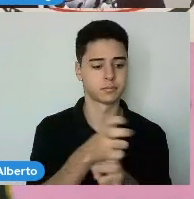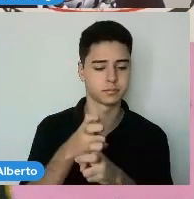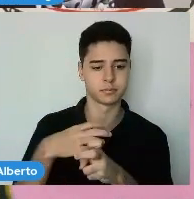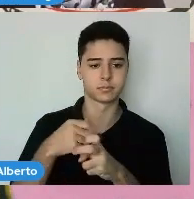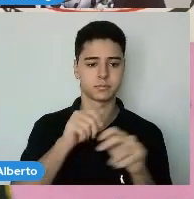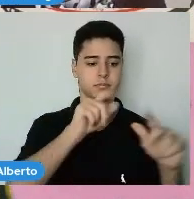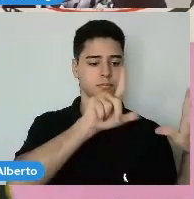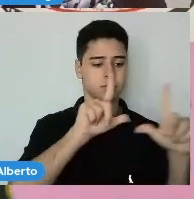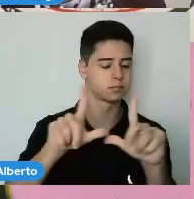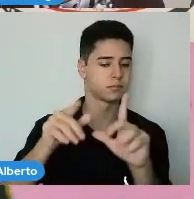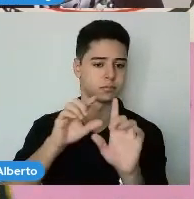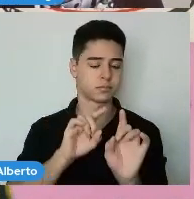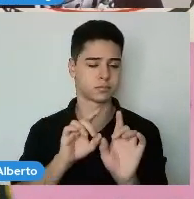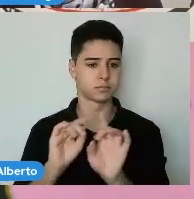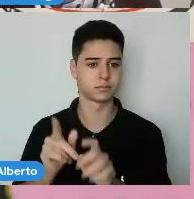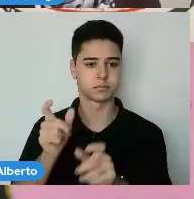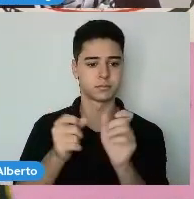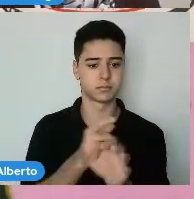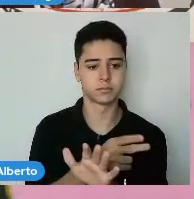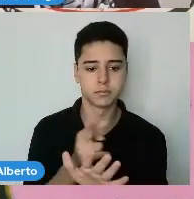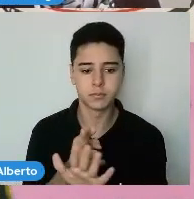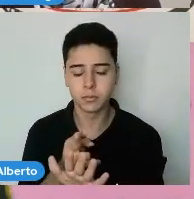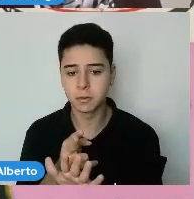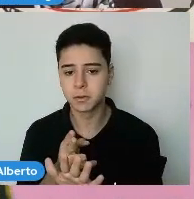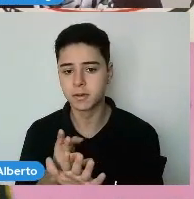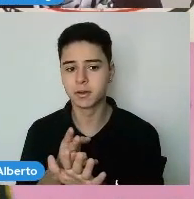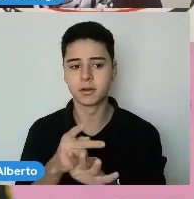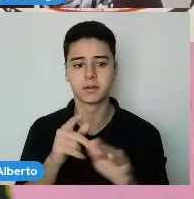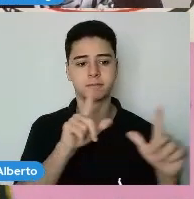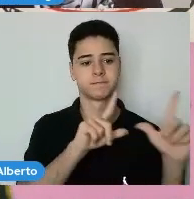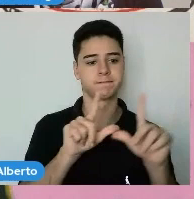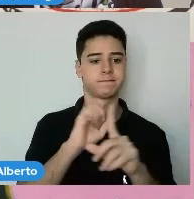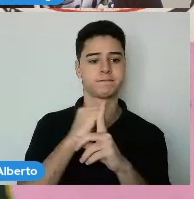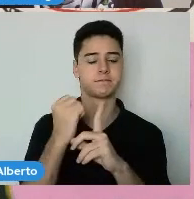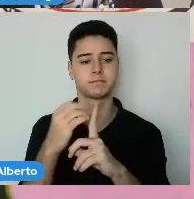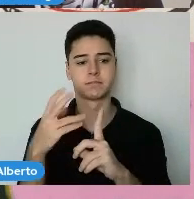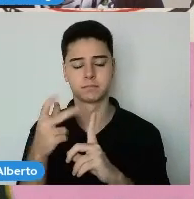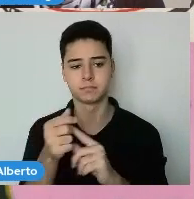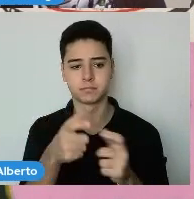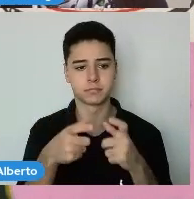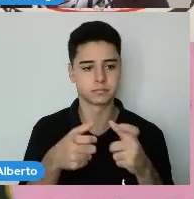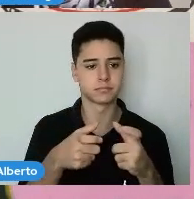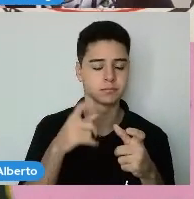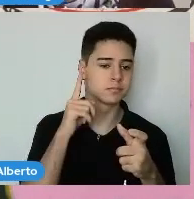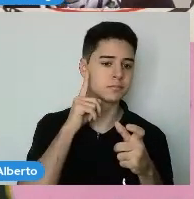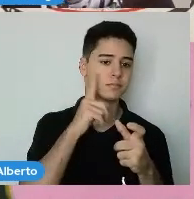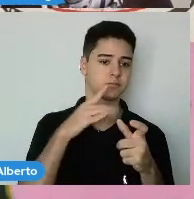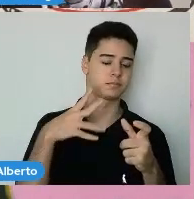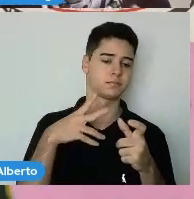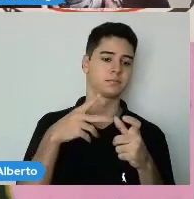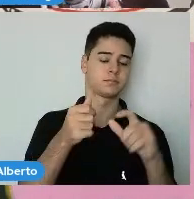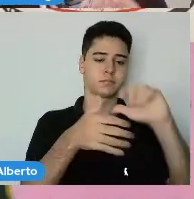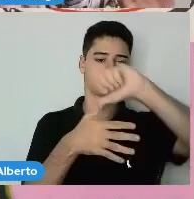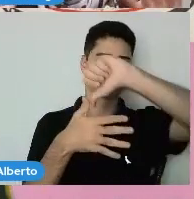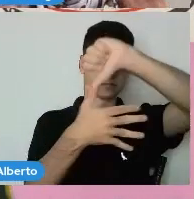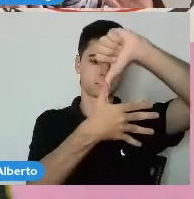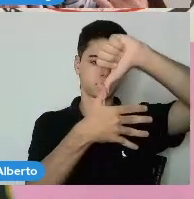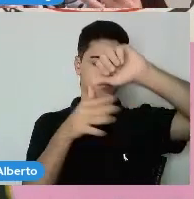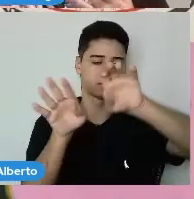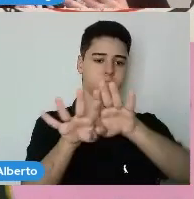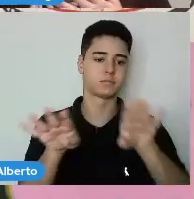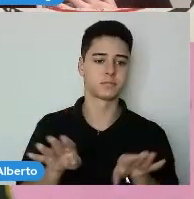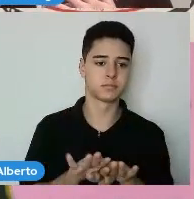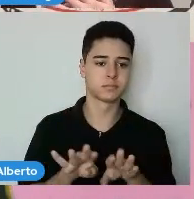imagens do cotidiano de pessoas de diversas classes socioeconômicas em território latino-americano. Então, ela está falando de classe